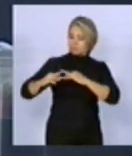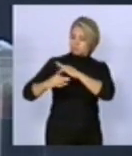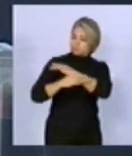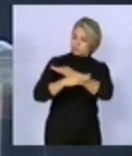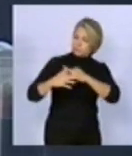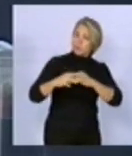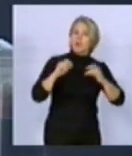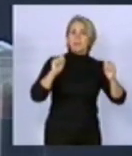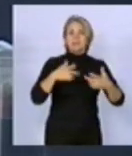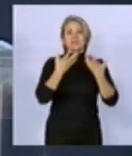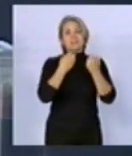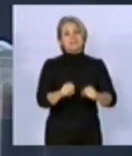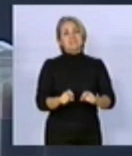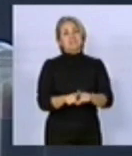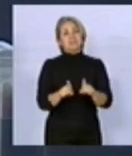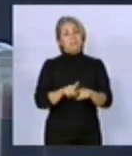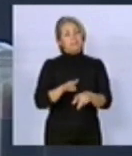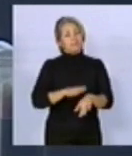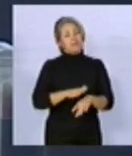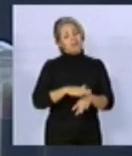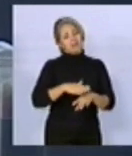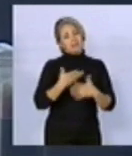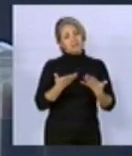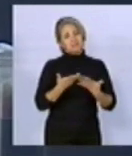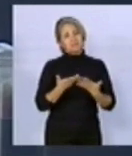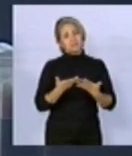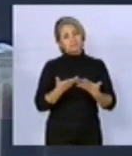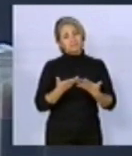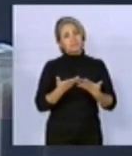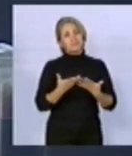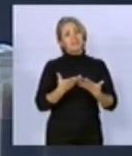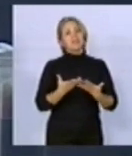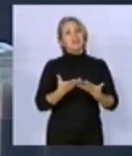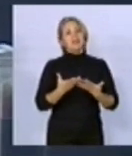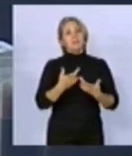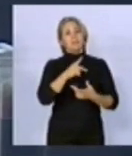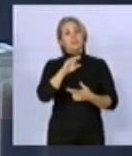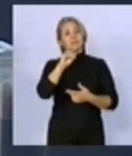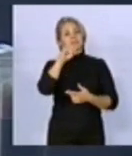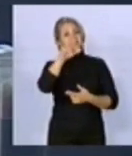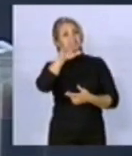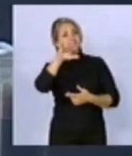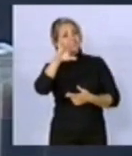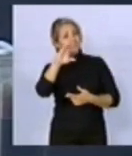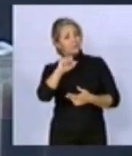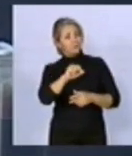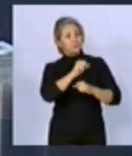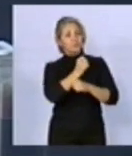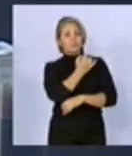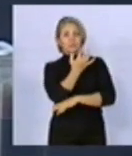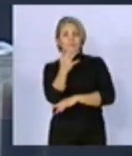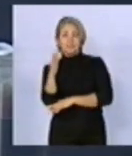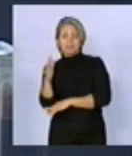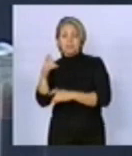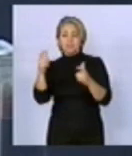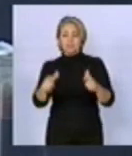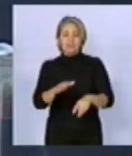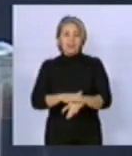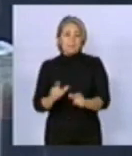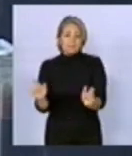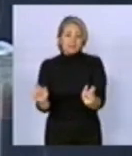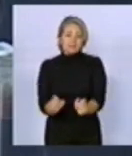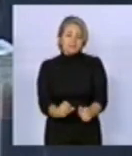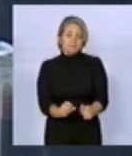um certo grau de poluição no campo onde a densidade populacional é muitíssimo menor a